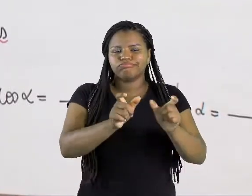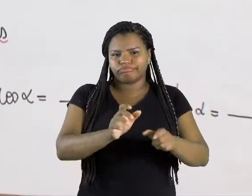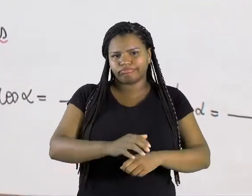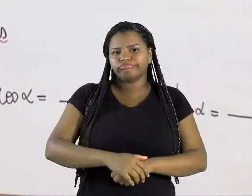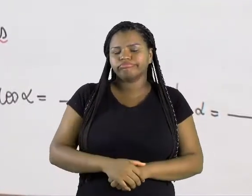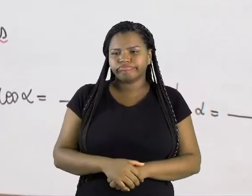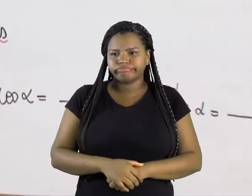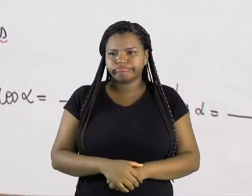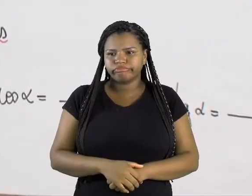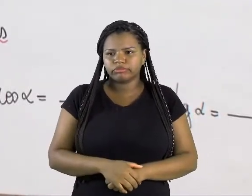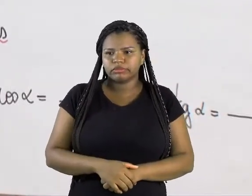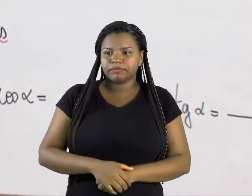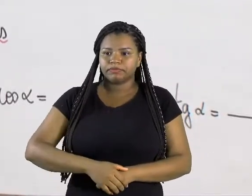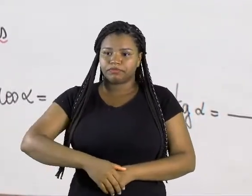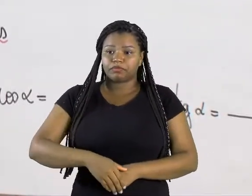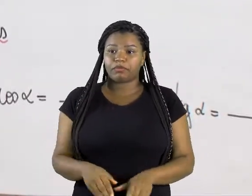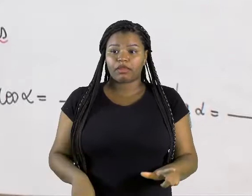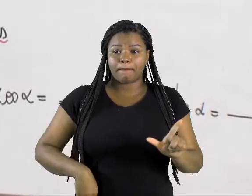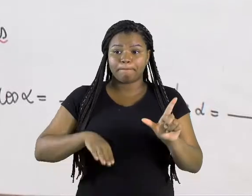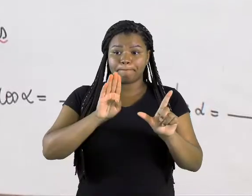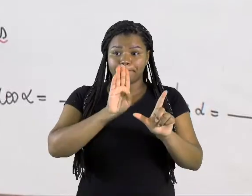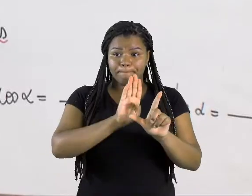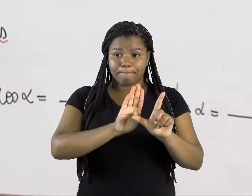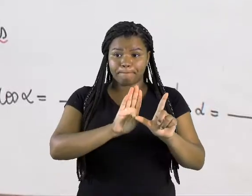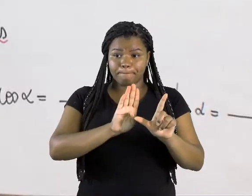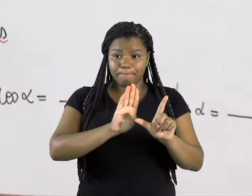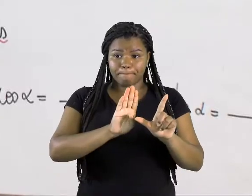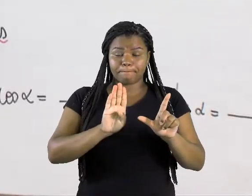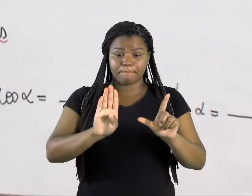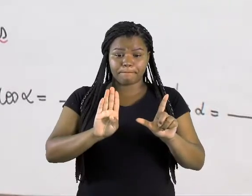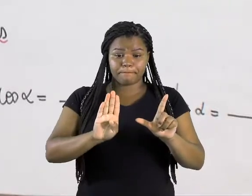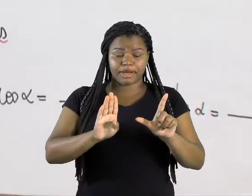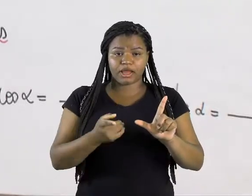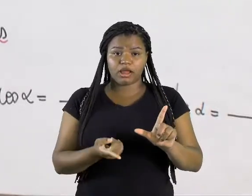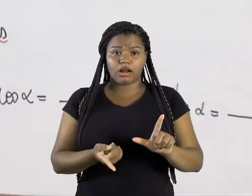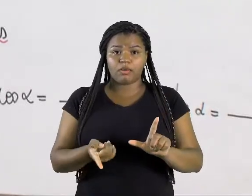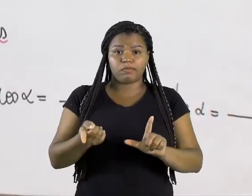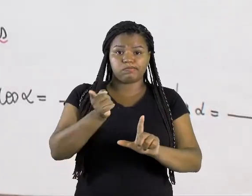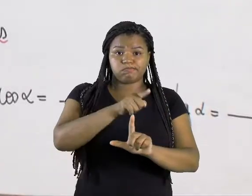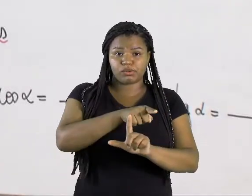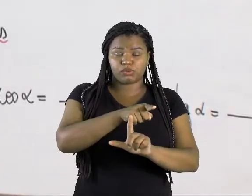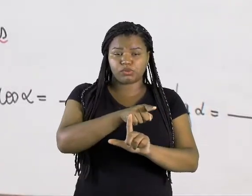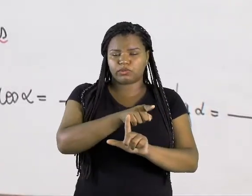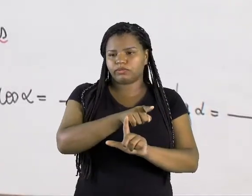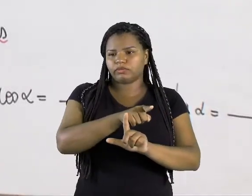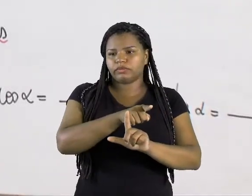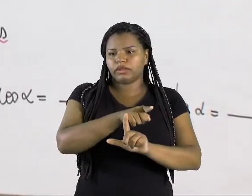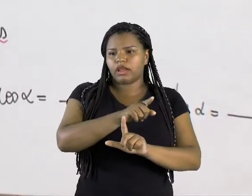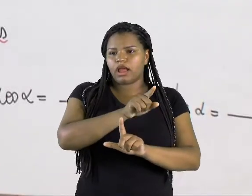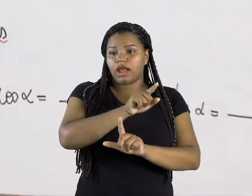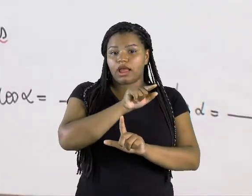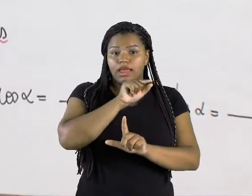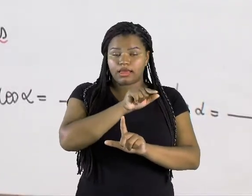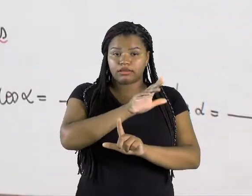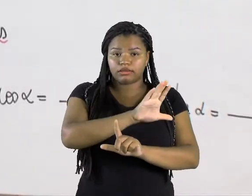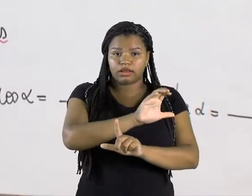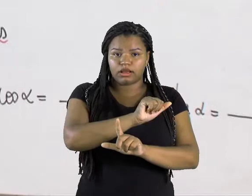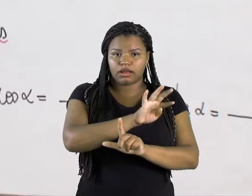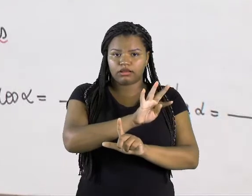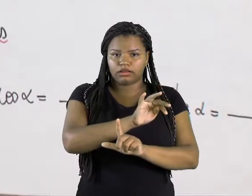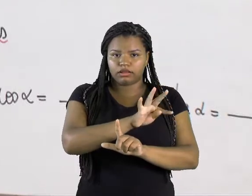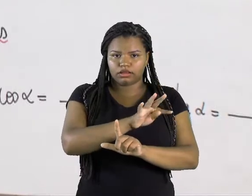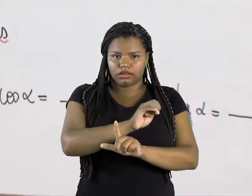reta B, como eu disse a vocês, é a reta oposta ao ângulo B. Então, esse cateto, o sobrenome dele